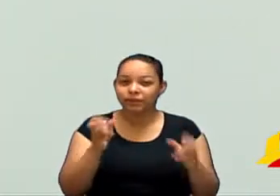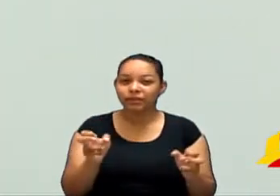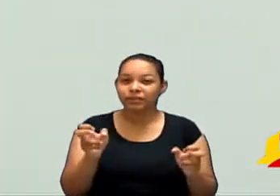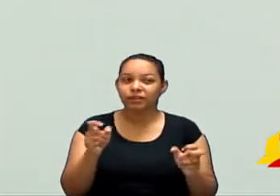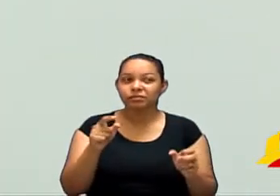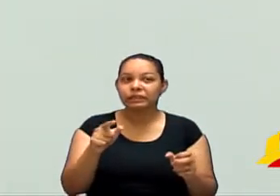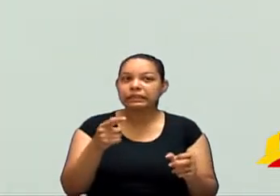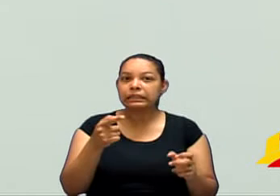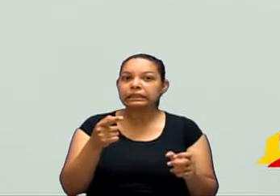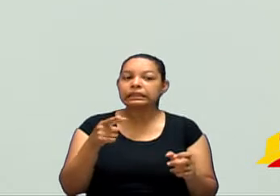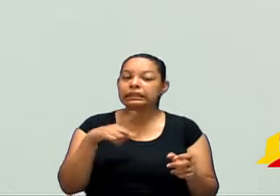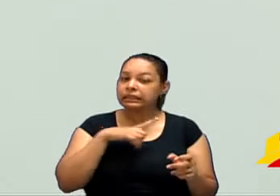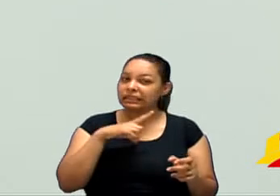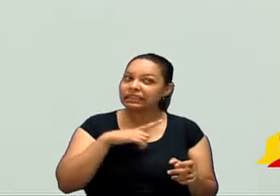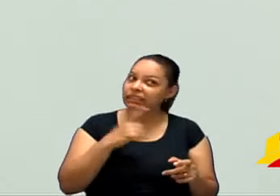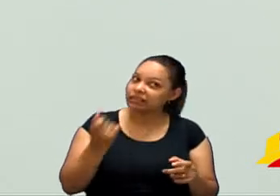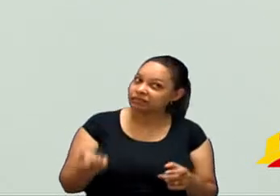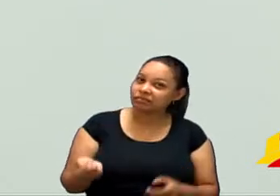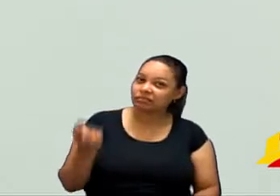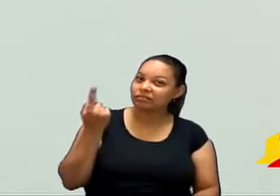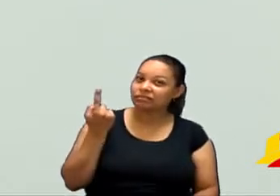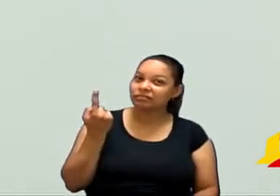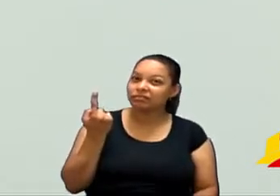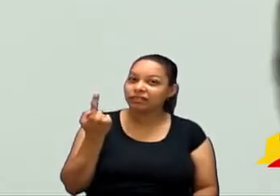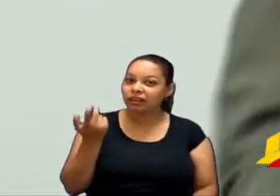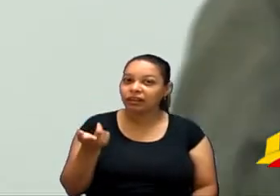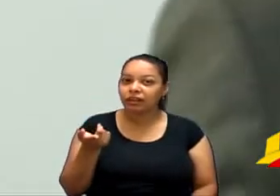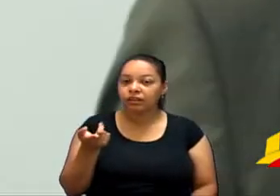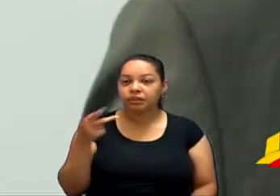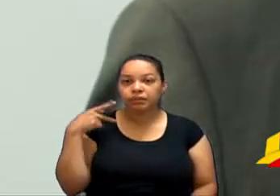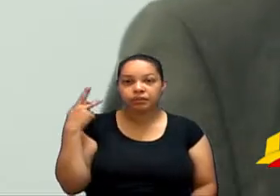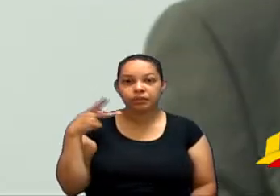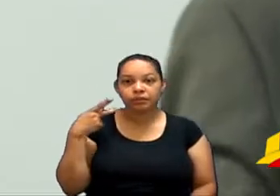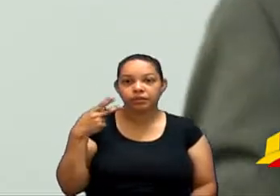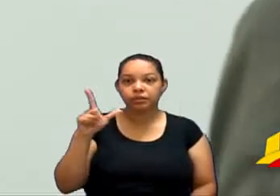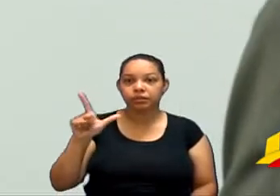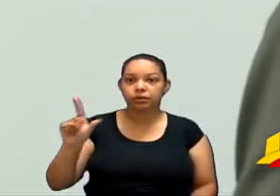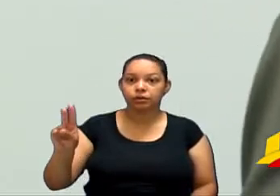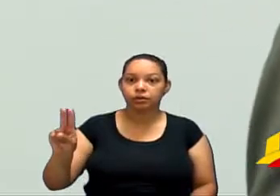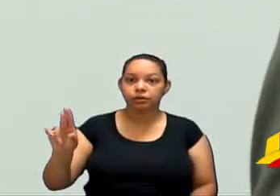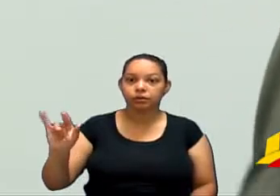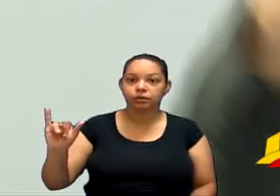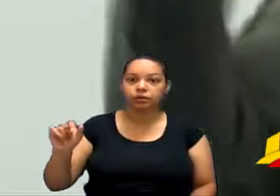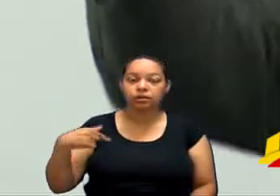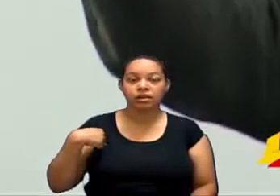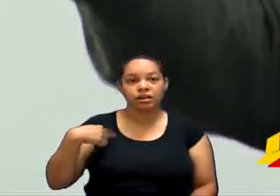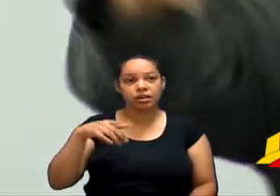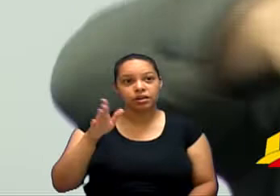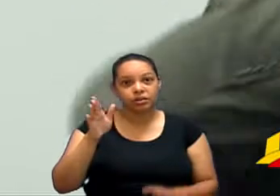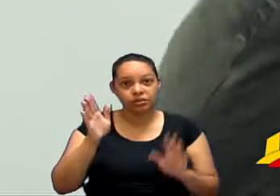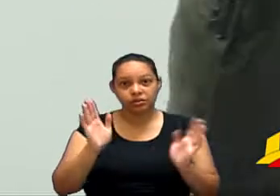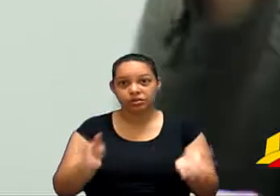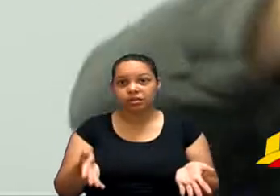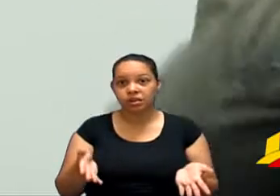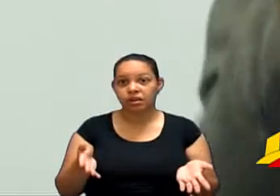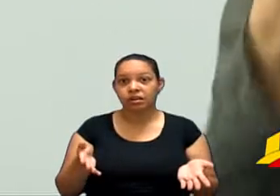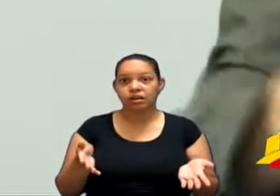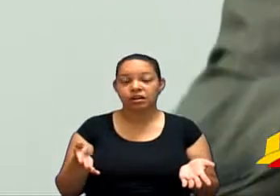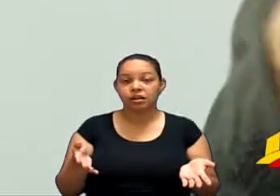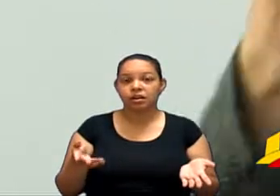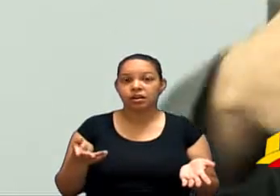algo nebuloso ali a gente tá vereador em Santos está fazendo requerimento eu já fiz segunda eu tenho